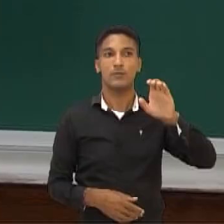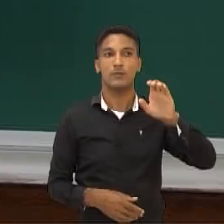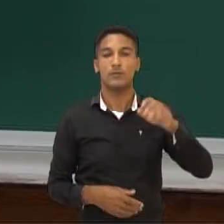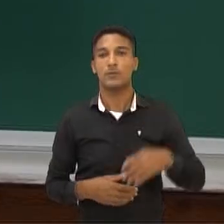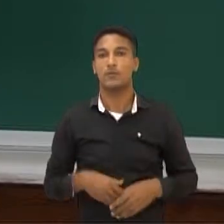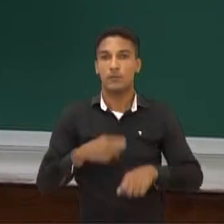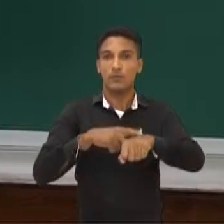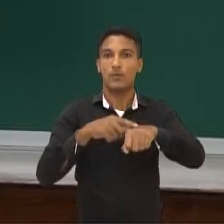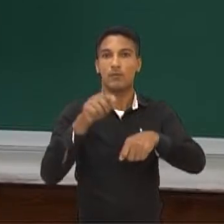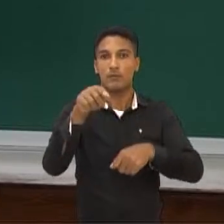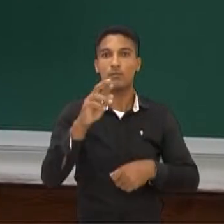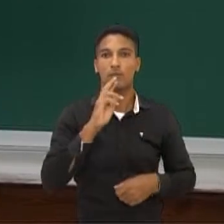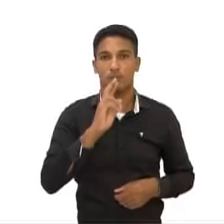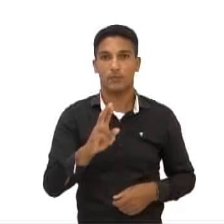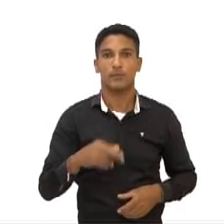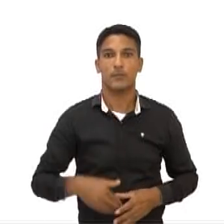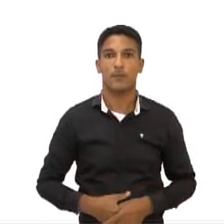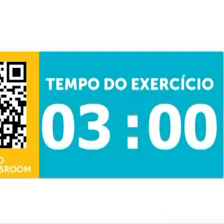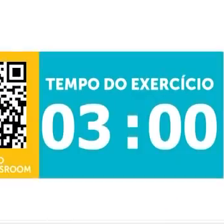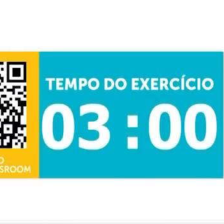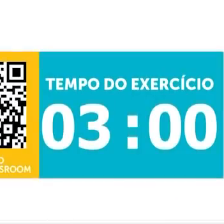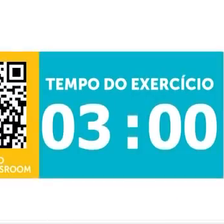para você e espero que você acerte.